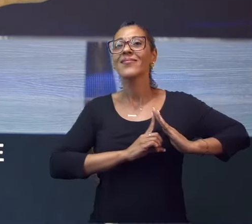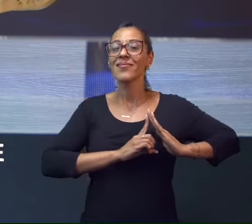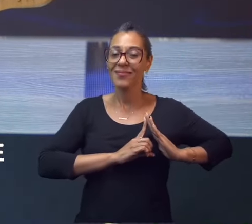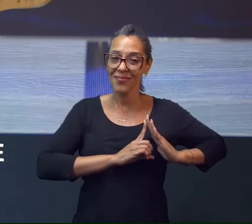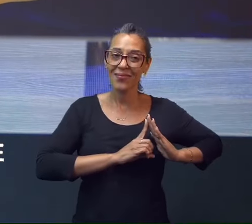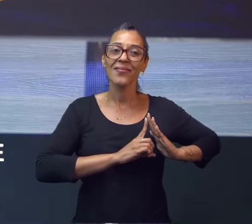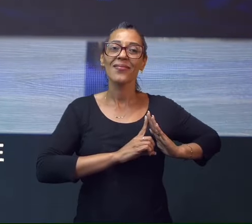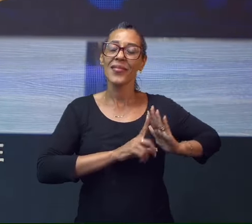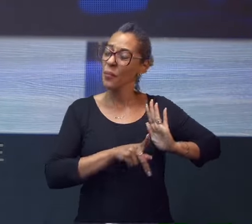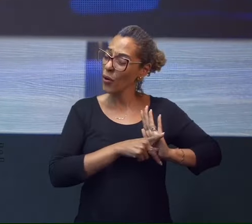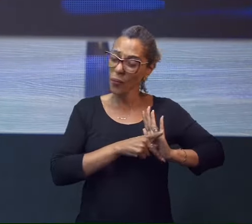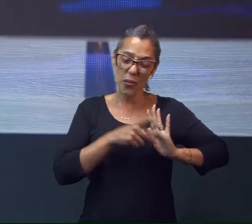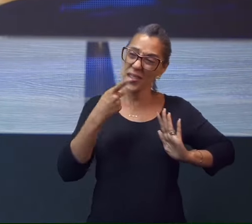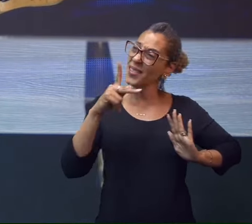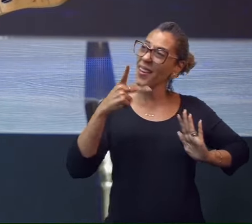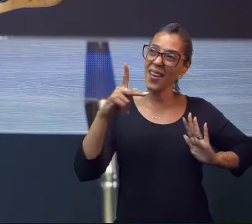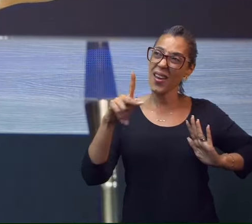permanente